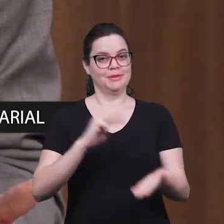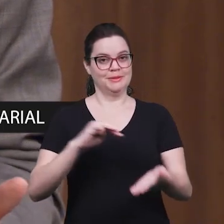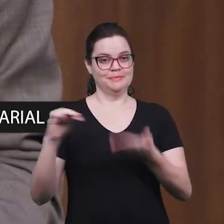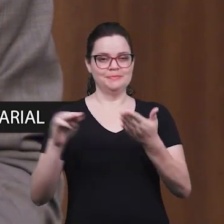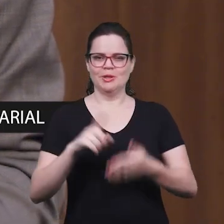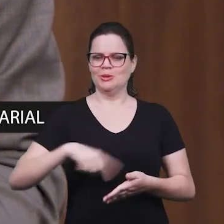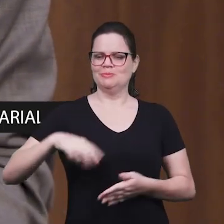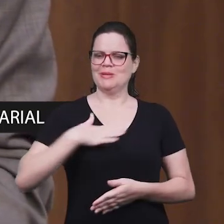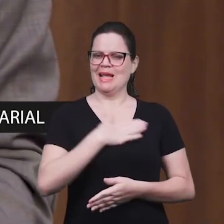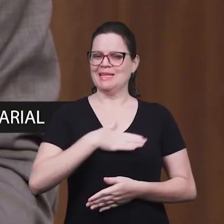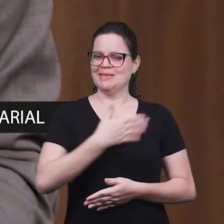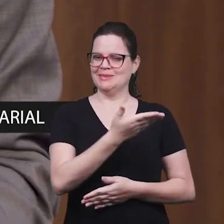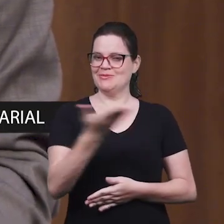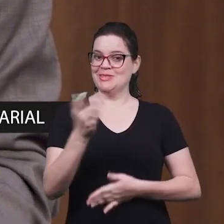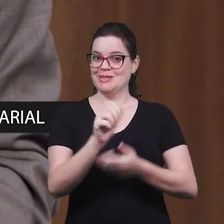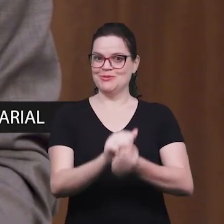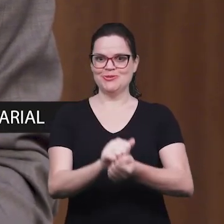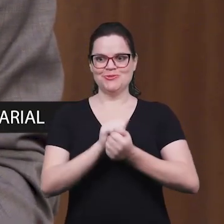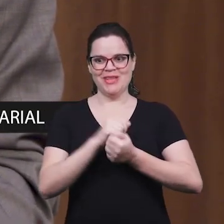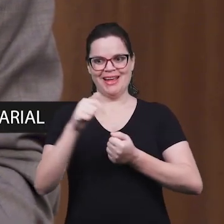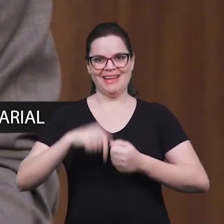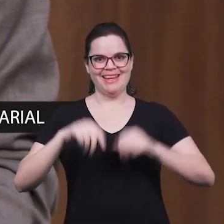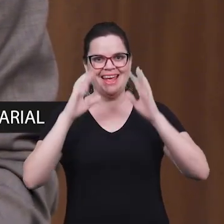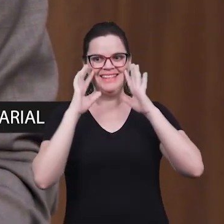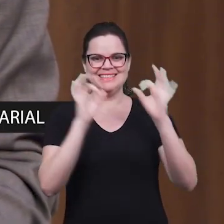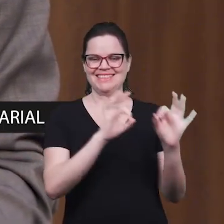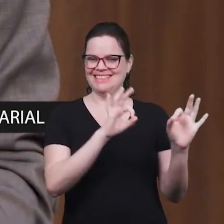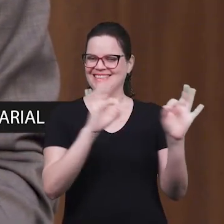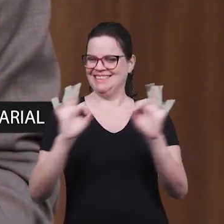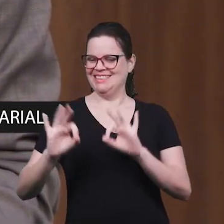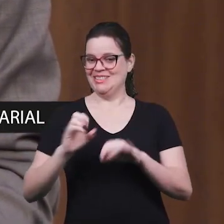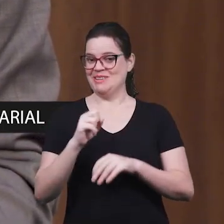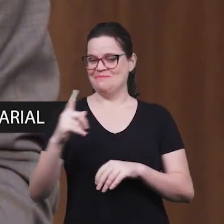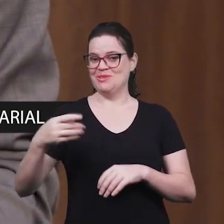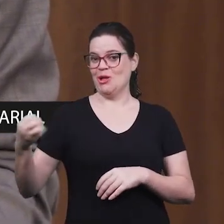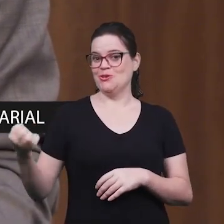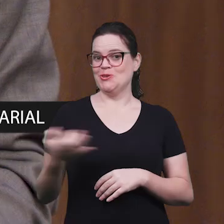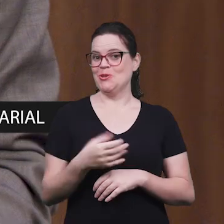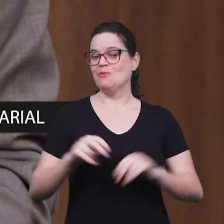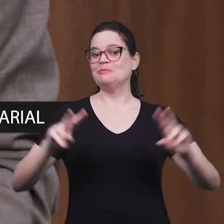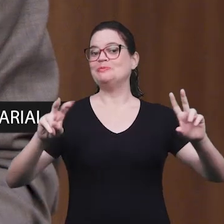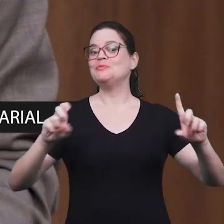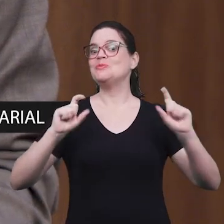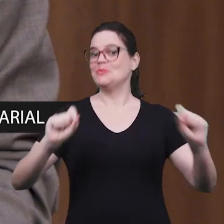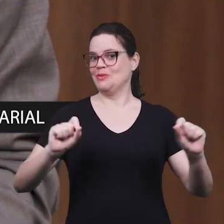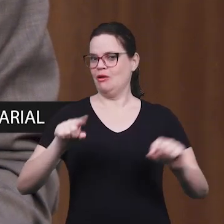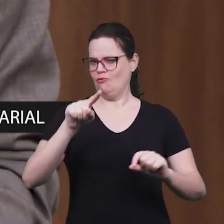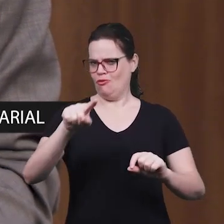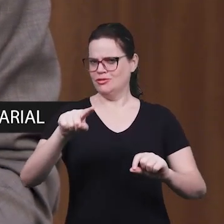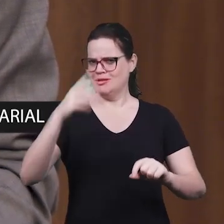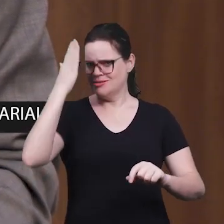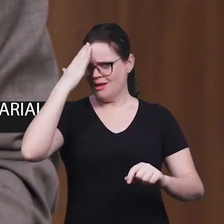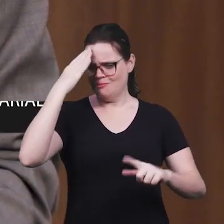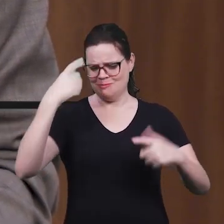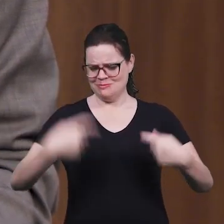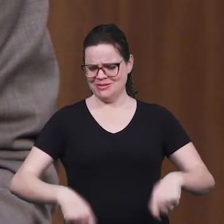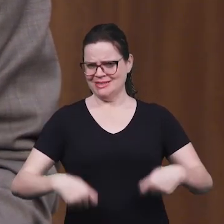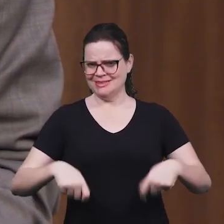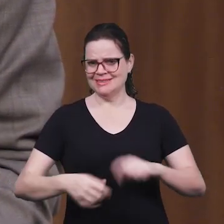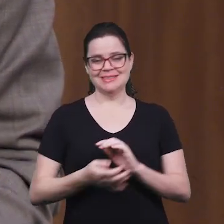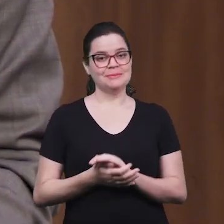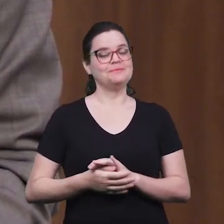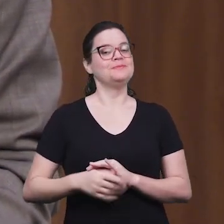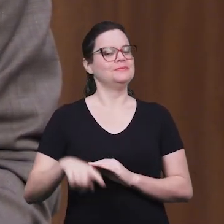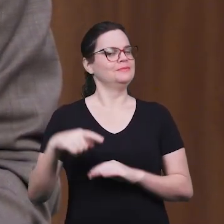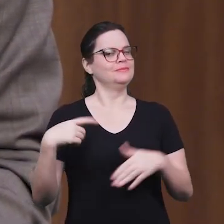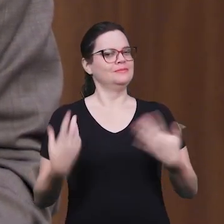um prazer tê-lo mais uma vez na nossa edição de hoje do Você Precisa Saber. E como sempre nós falamos, se